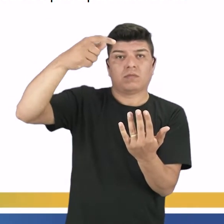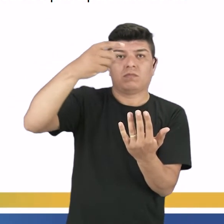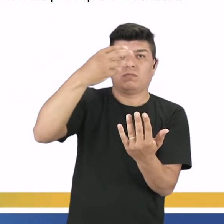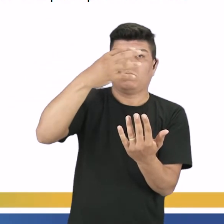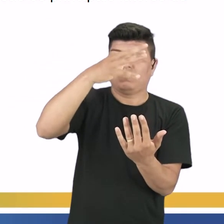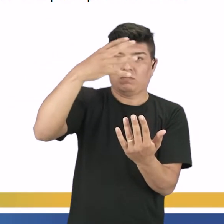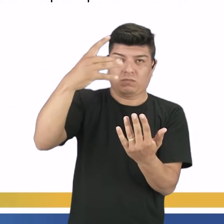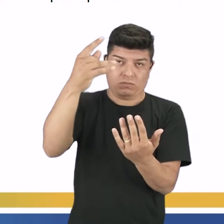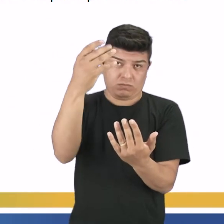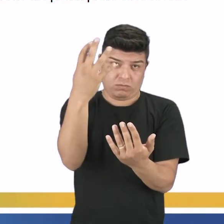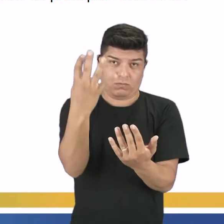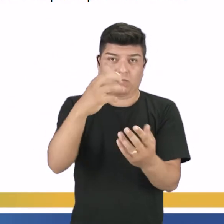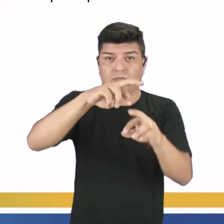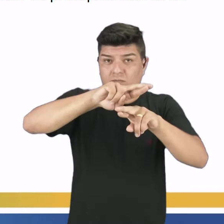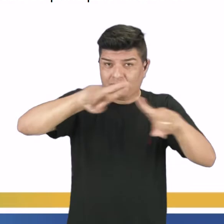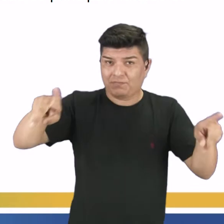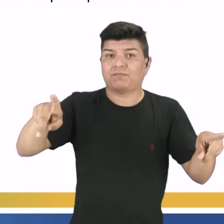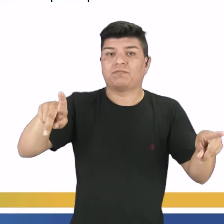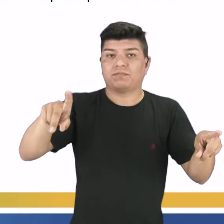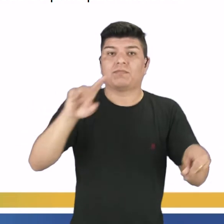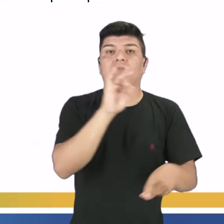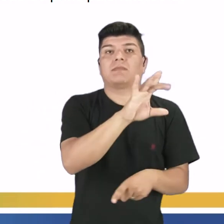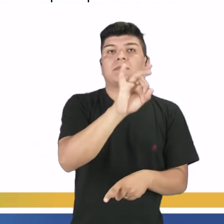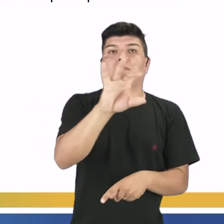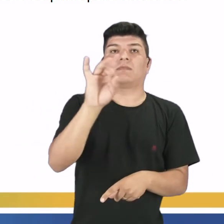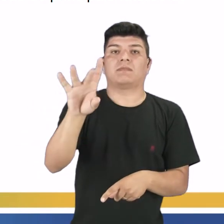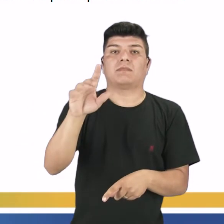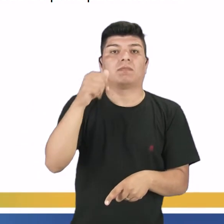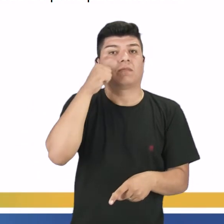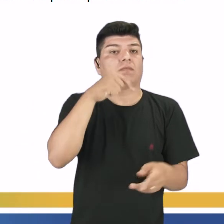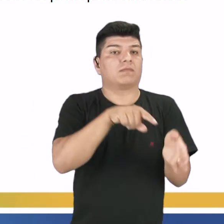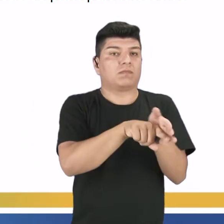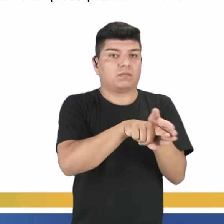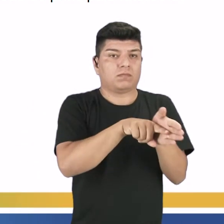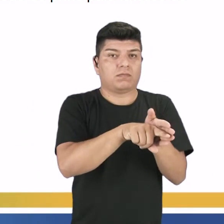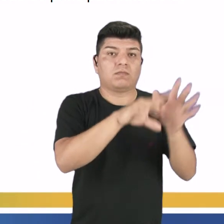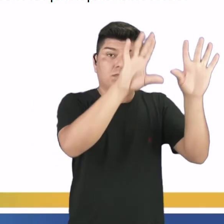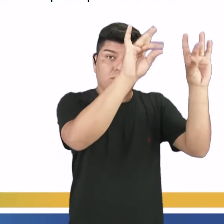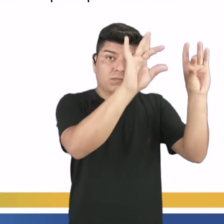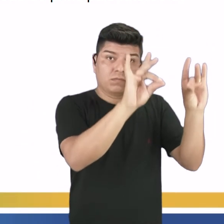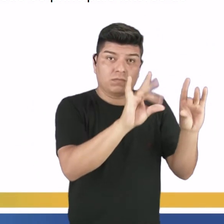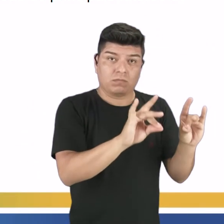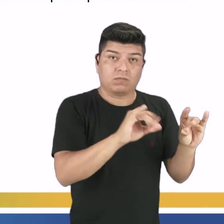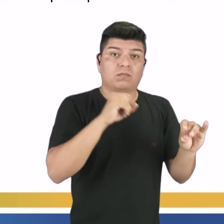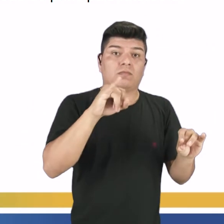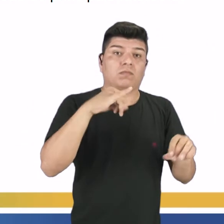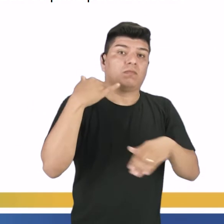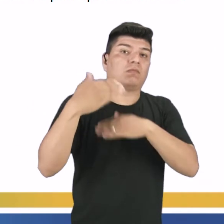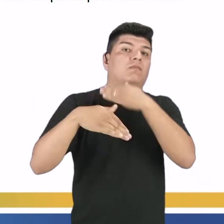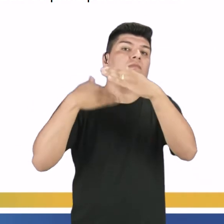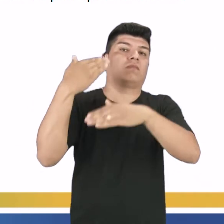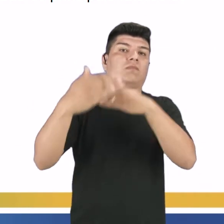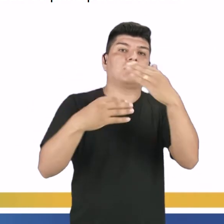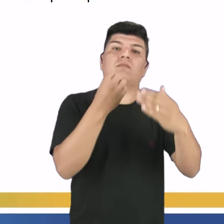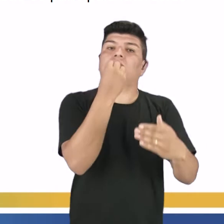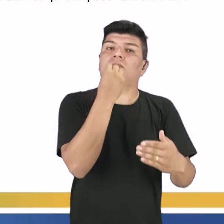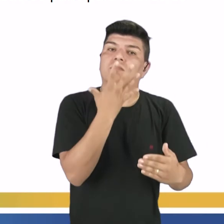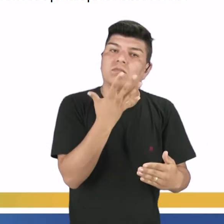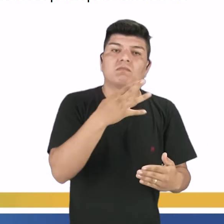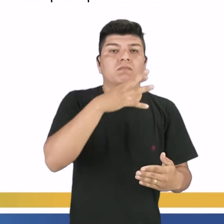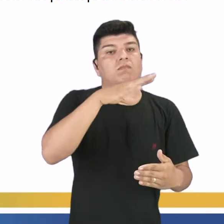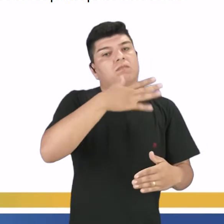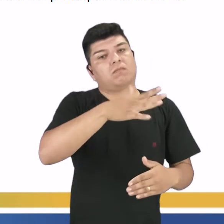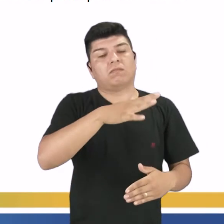sombreamento. Para cada tratamento experimental, a pesquisadora relatou se o desenvolvimento da planta foi bom,